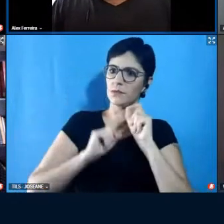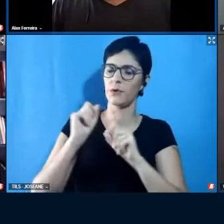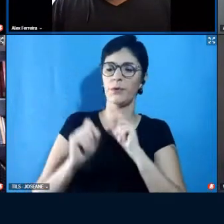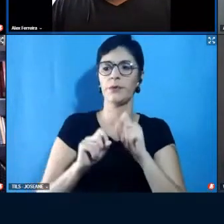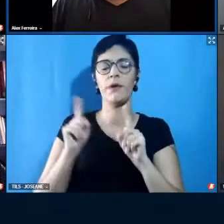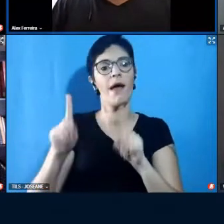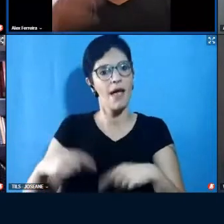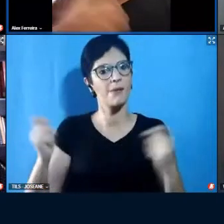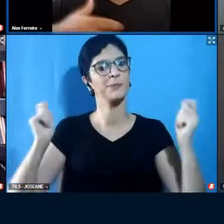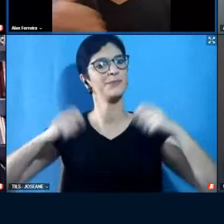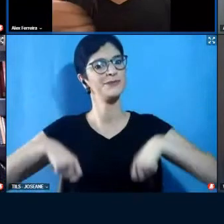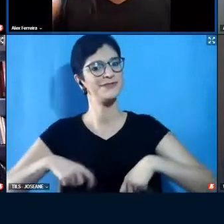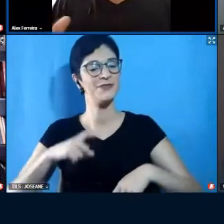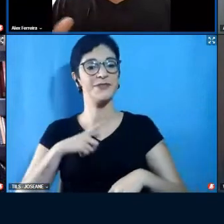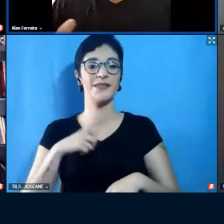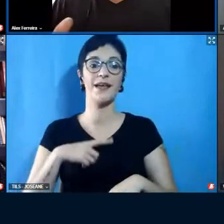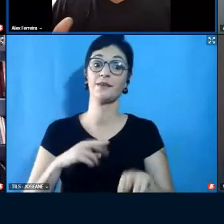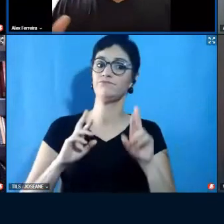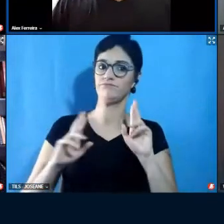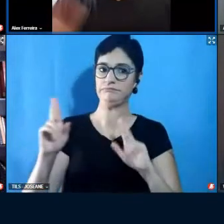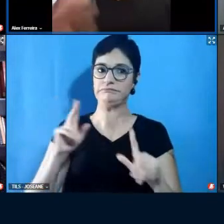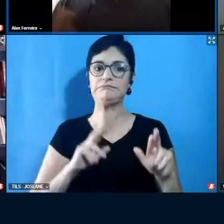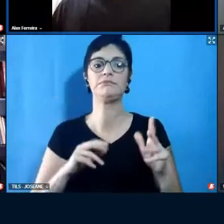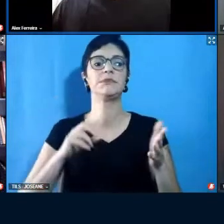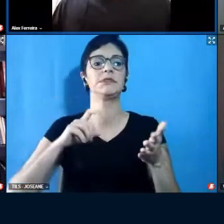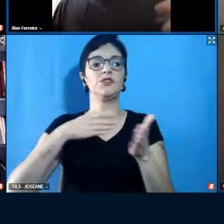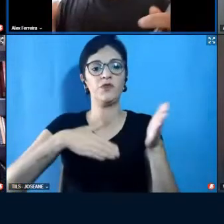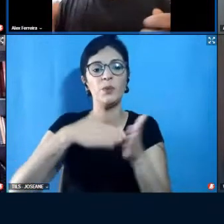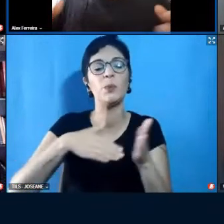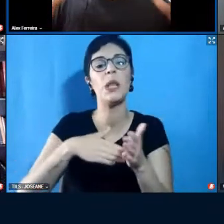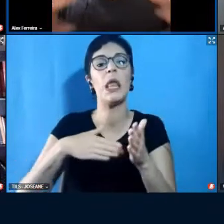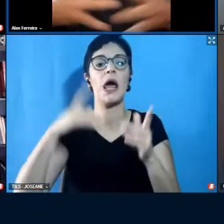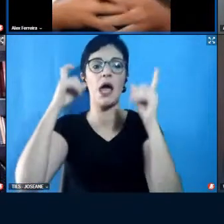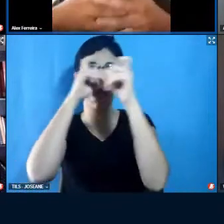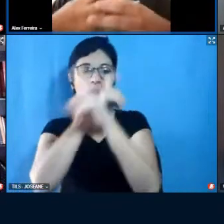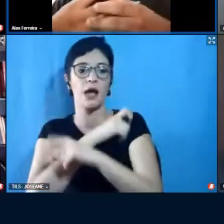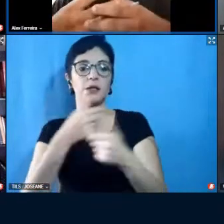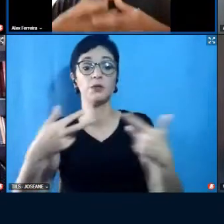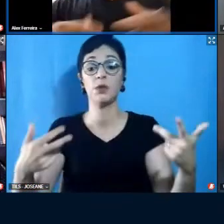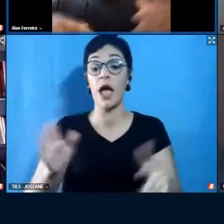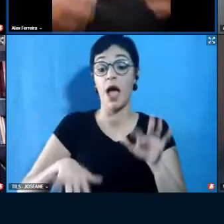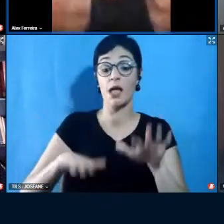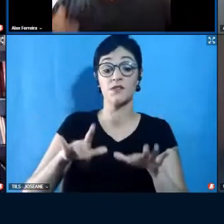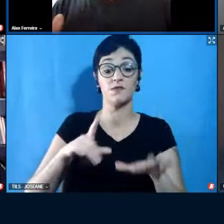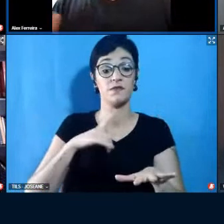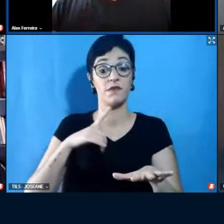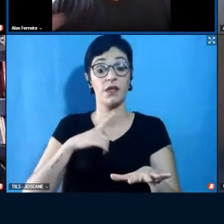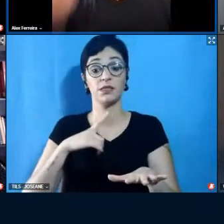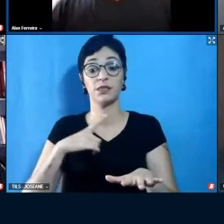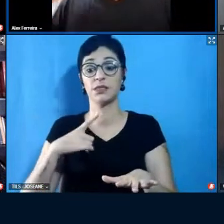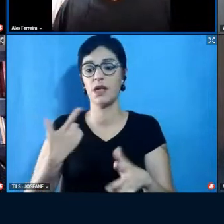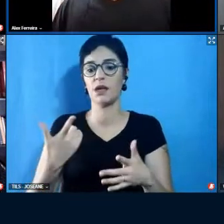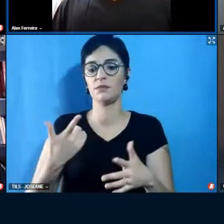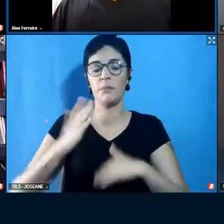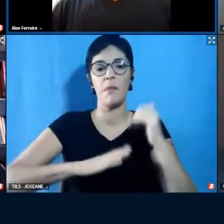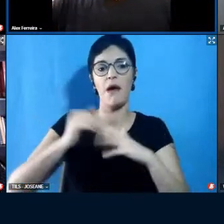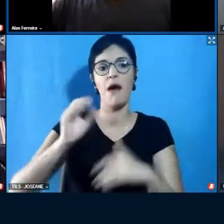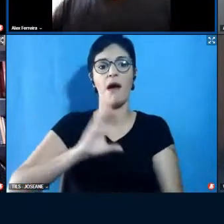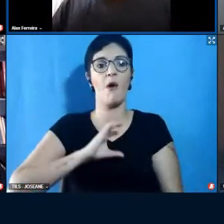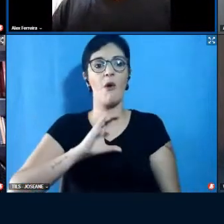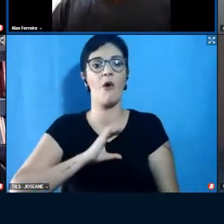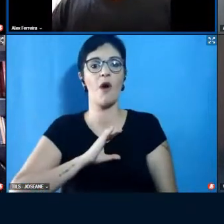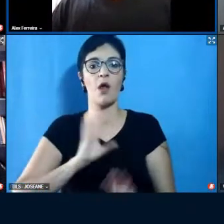qualquer dificuldade que possa vir no caminho, por exemplo, uma atividade coral que é feita em grupo, de repente a gente ter que cantar em